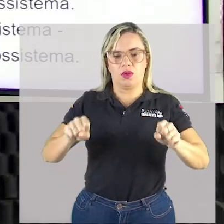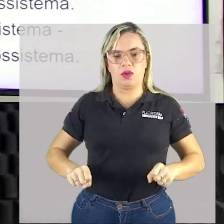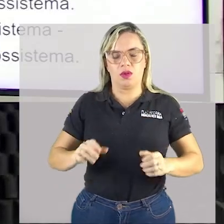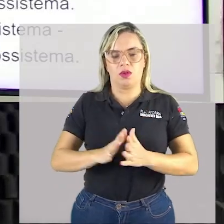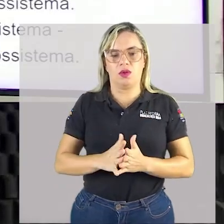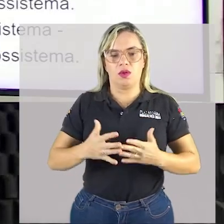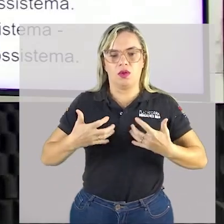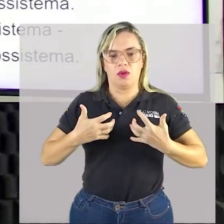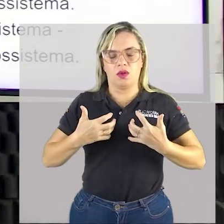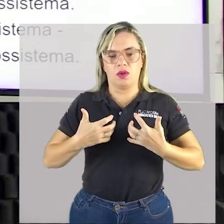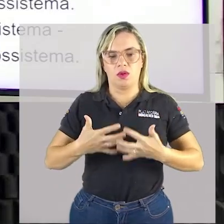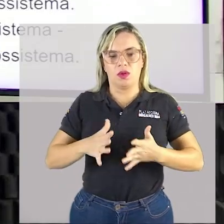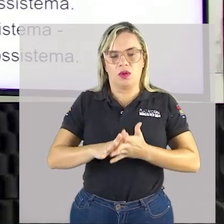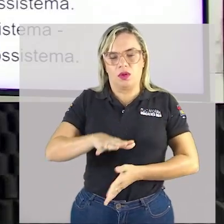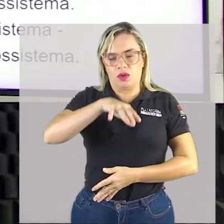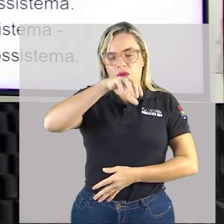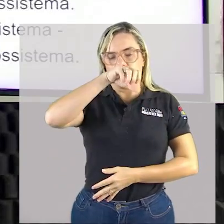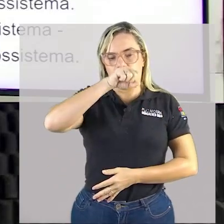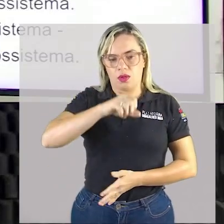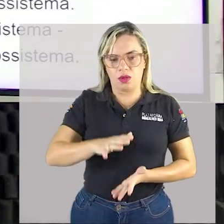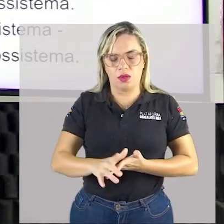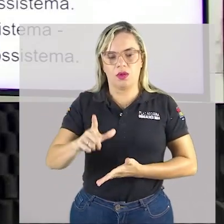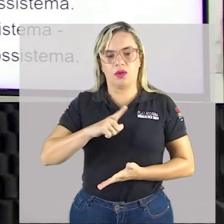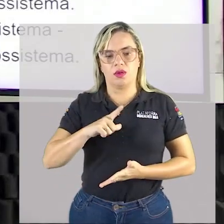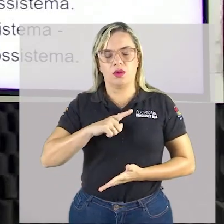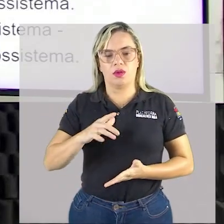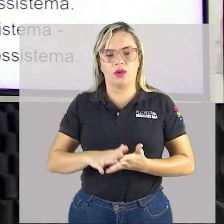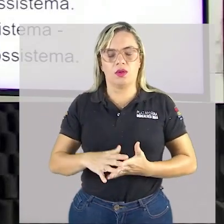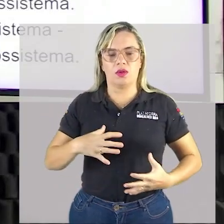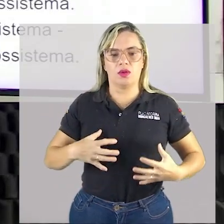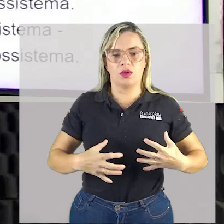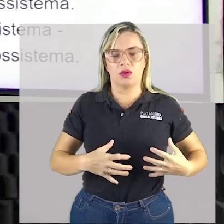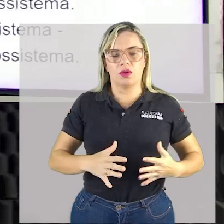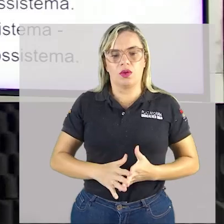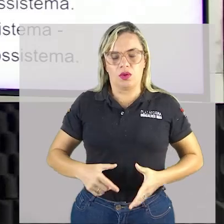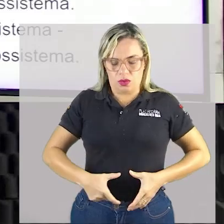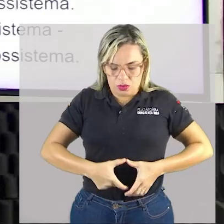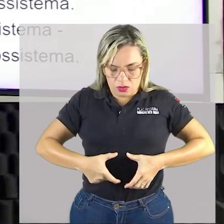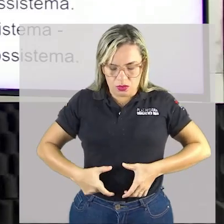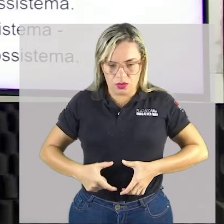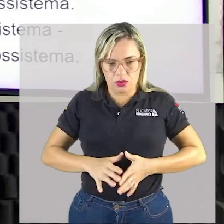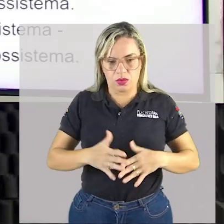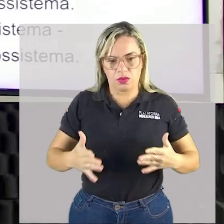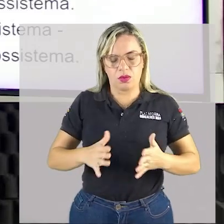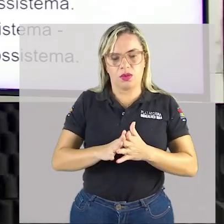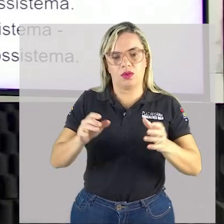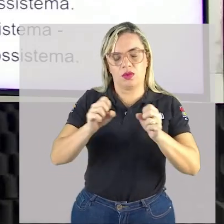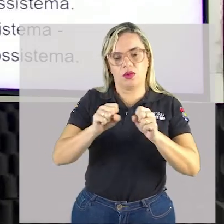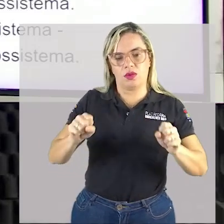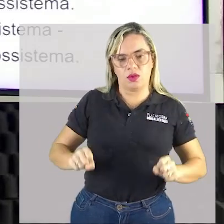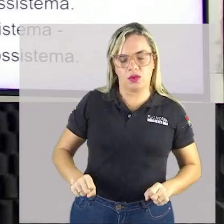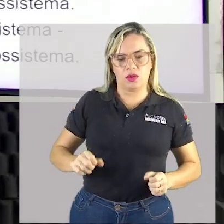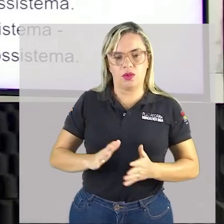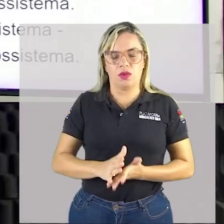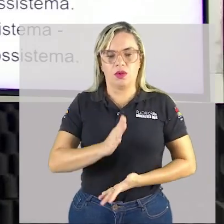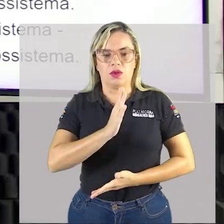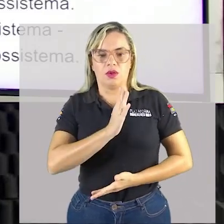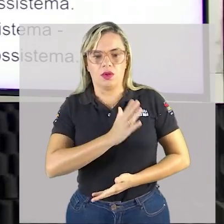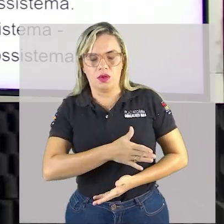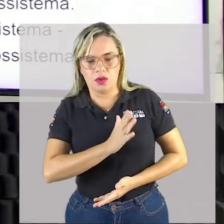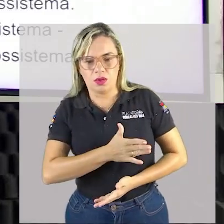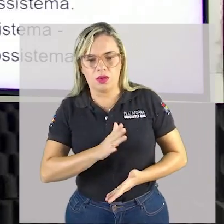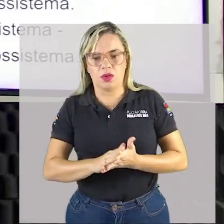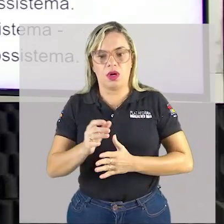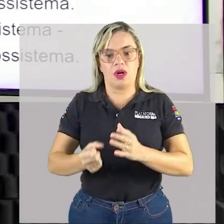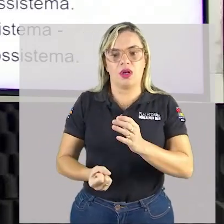respiratório, eu tenho o órgão do sistema gástrico, né? eu tenho o órgão do sistema cardiológico, aí eu